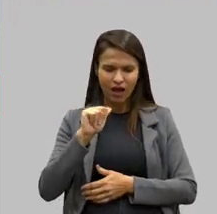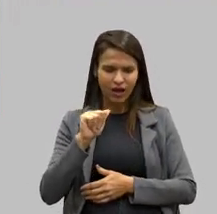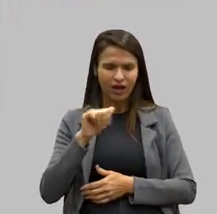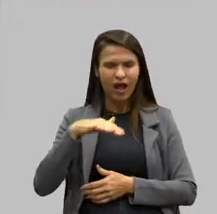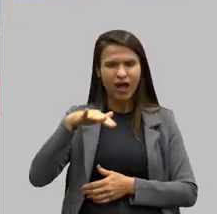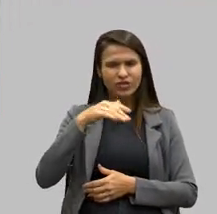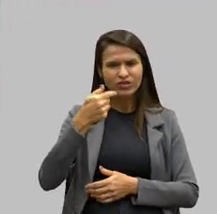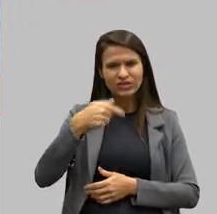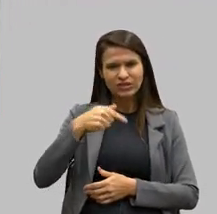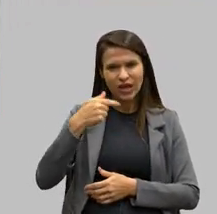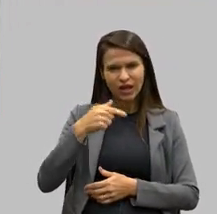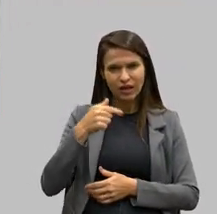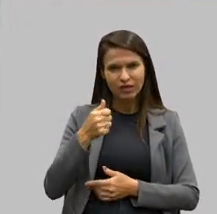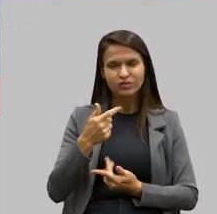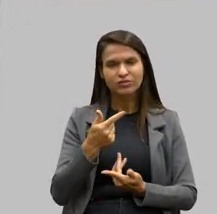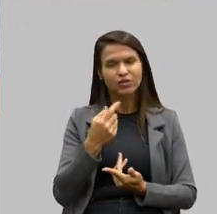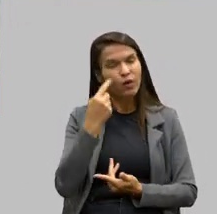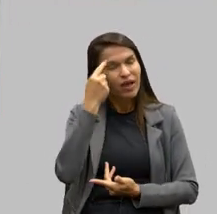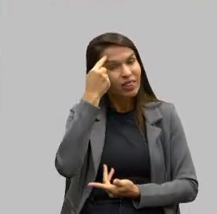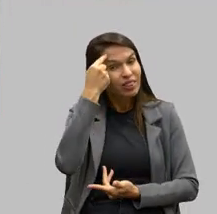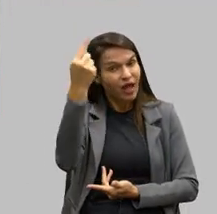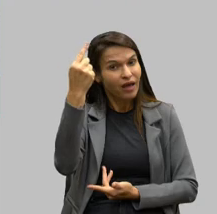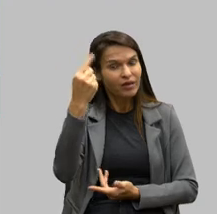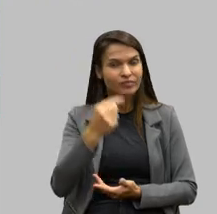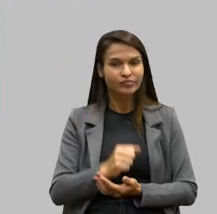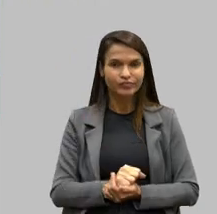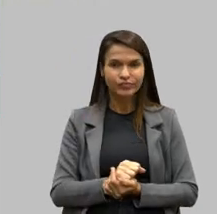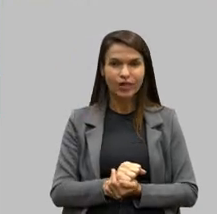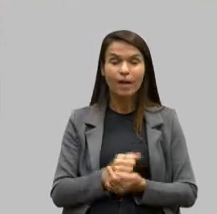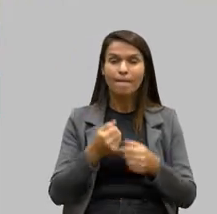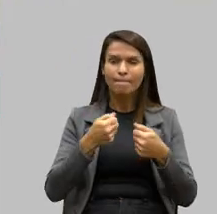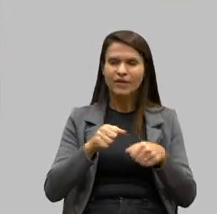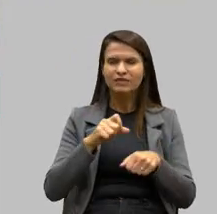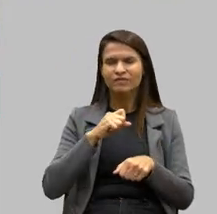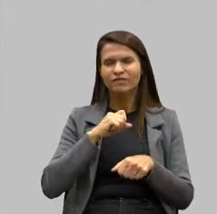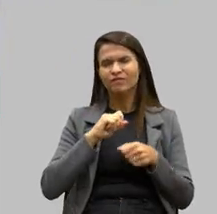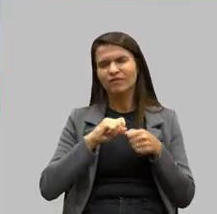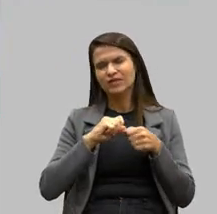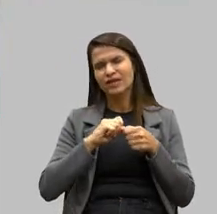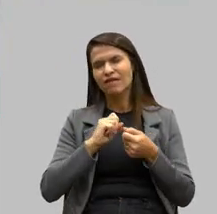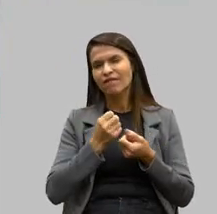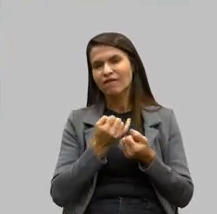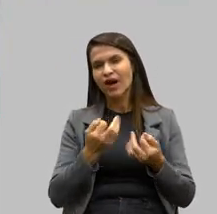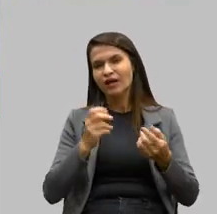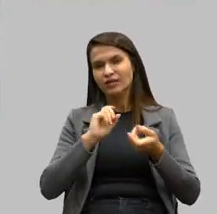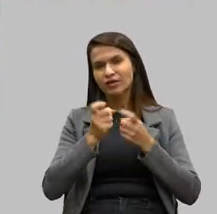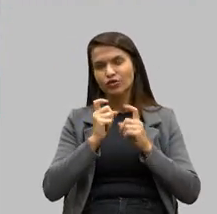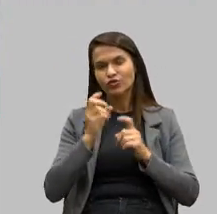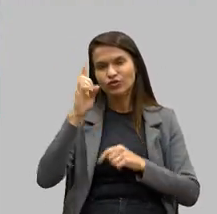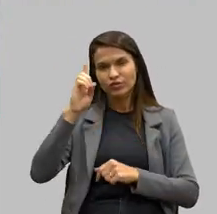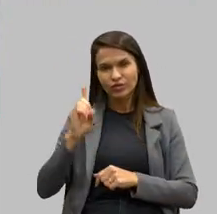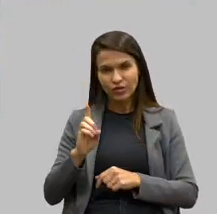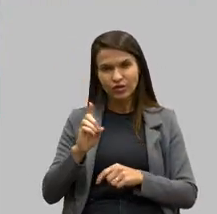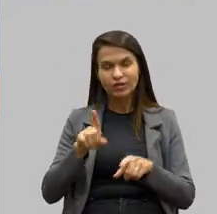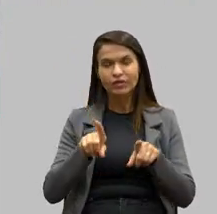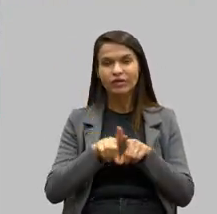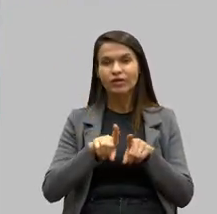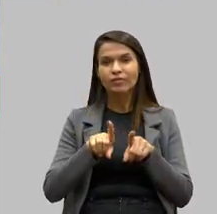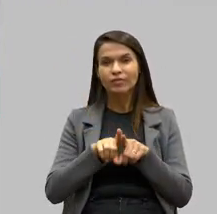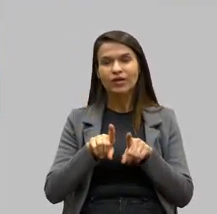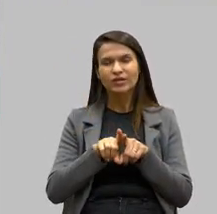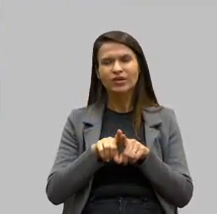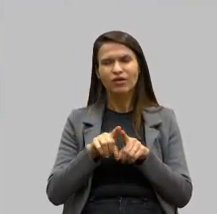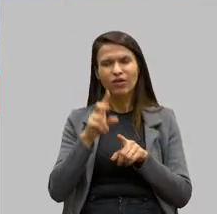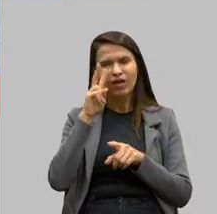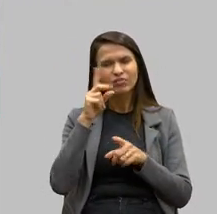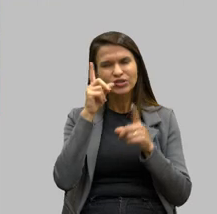Lagoas, foi que deu a ideia. Então, nós tivemos que fazer diversas reuniões com os diretores e ir colhendo as dificuldades que